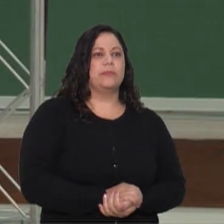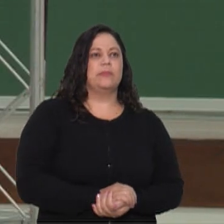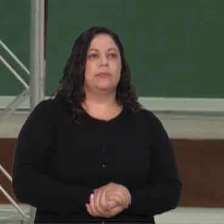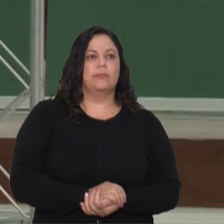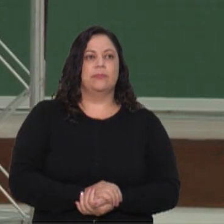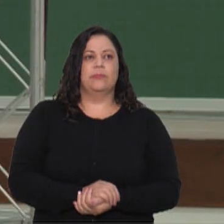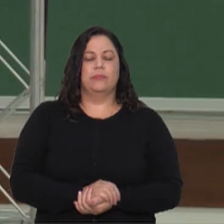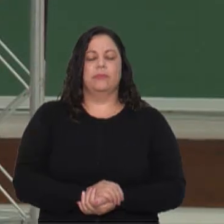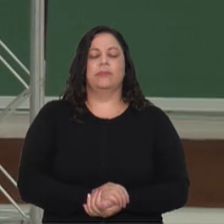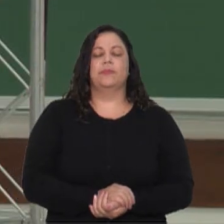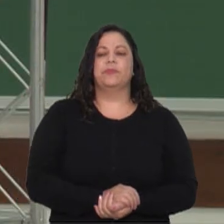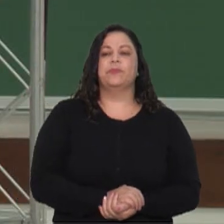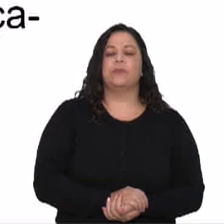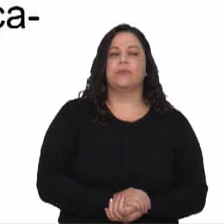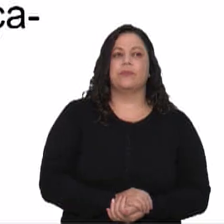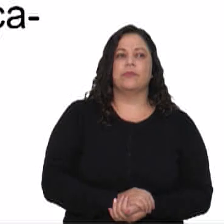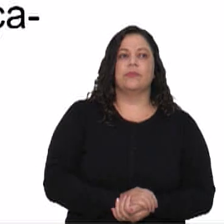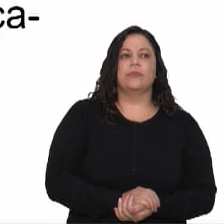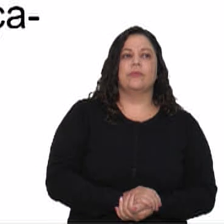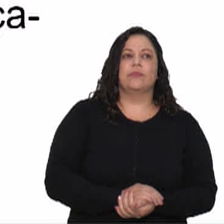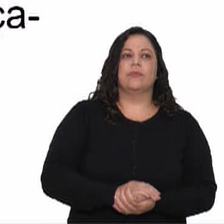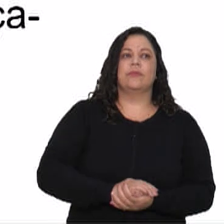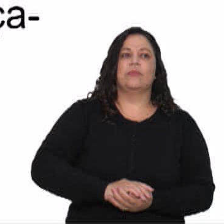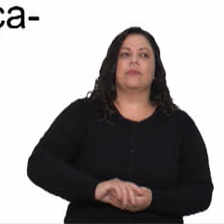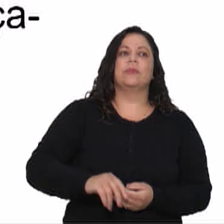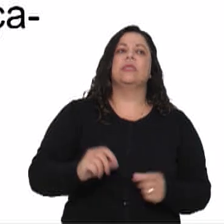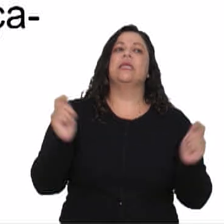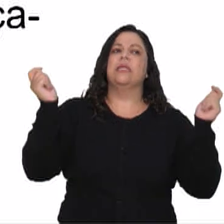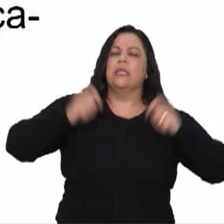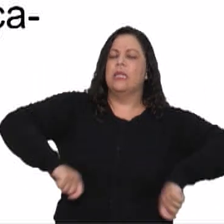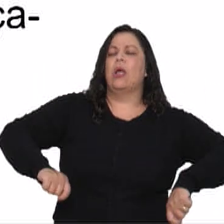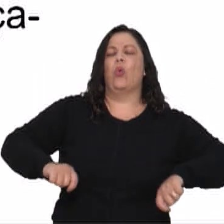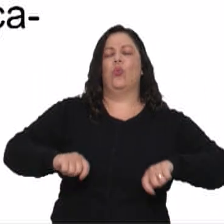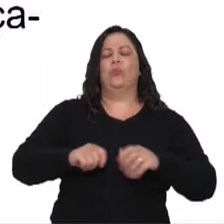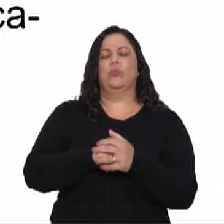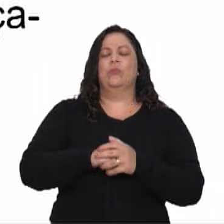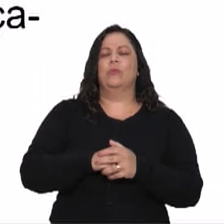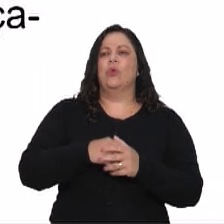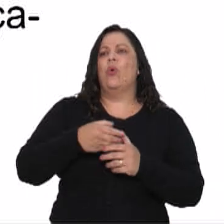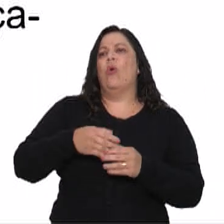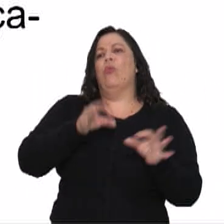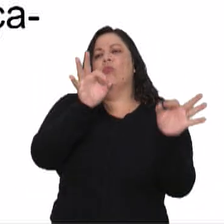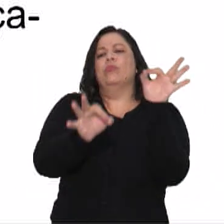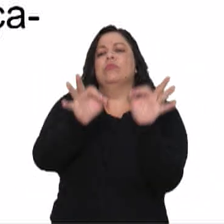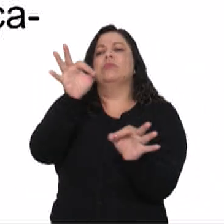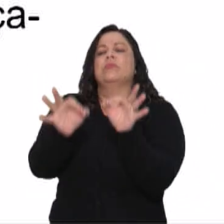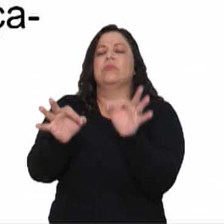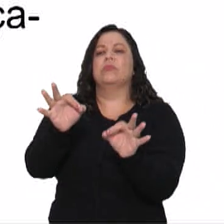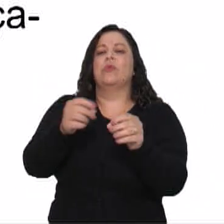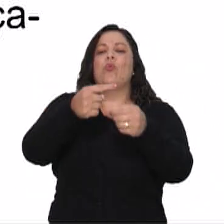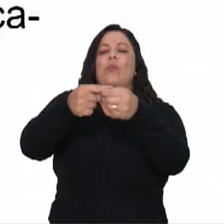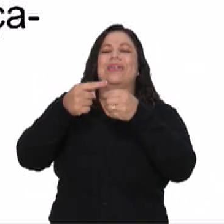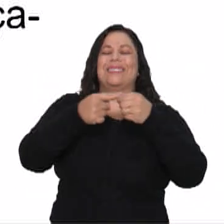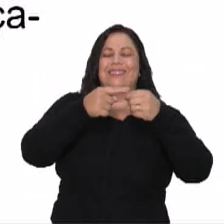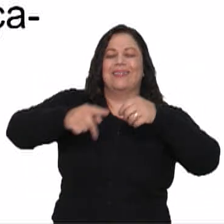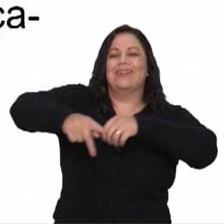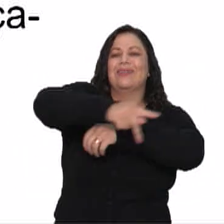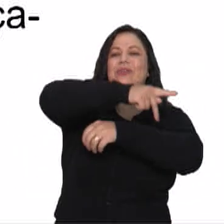A República, então, é um texto sobre justiça e os melhores valores para se construir um governo justo, uma cidade justa, um país